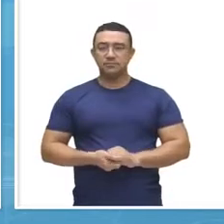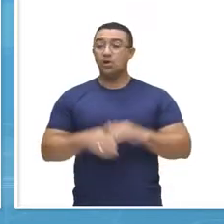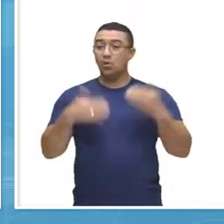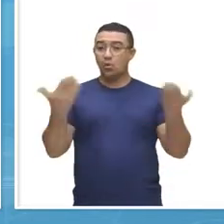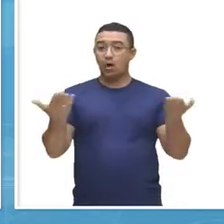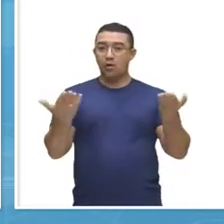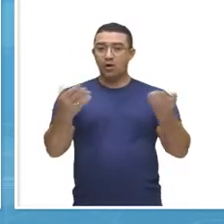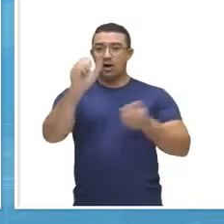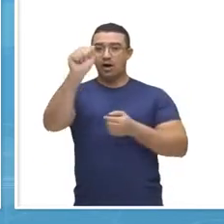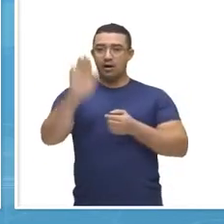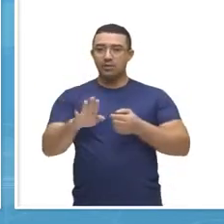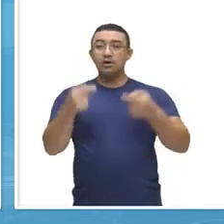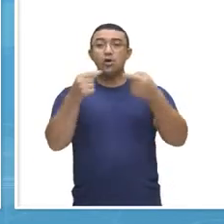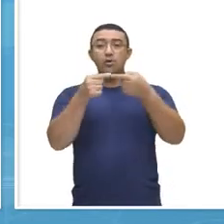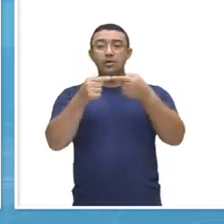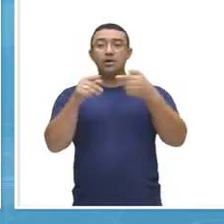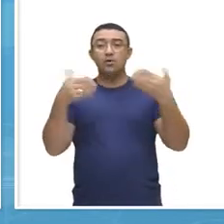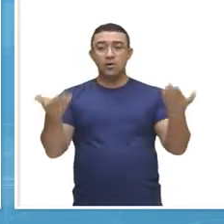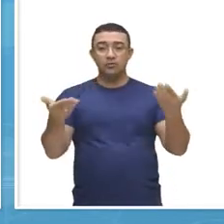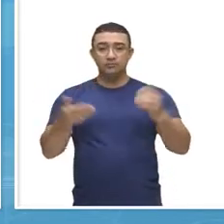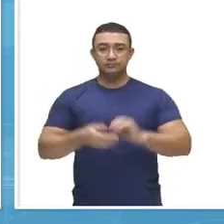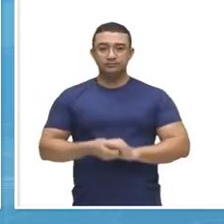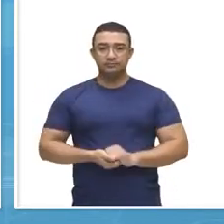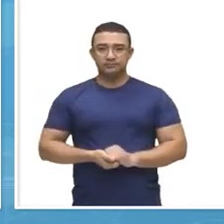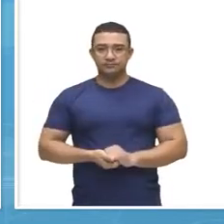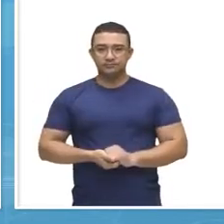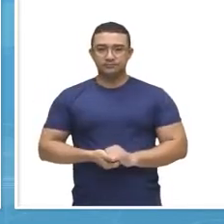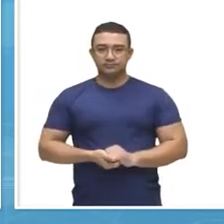phone. Vamos ver a resposta, gente?